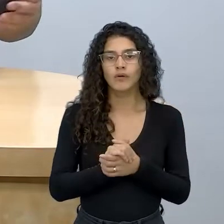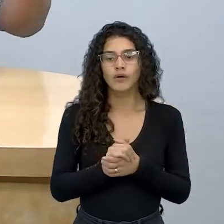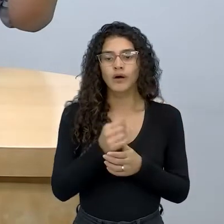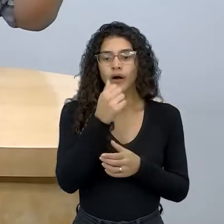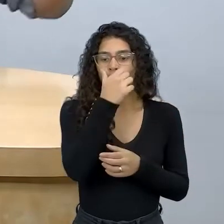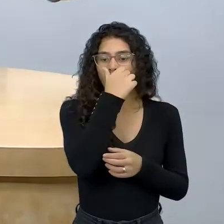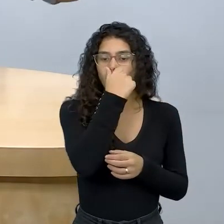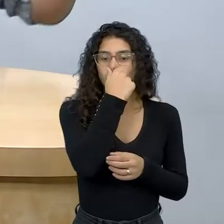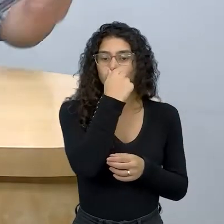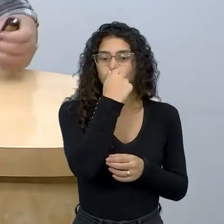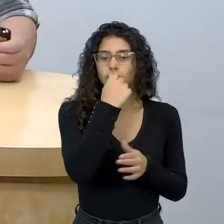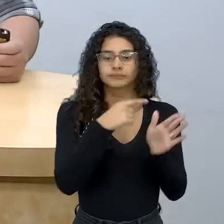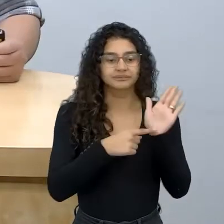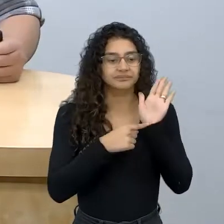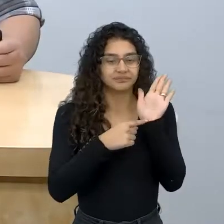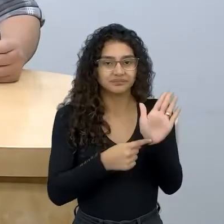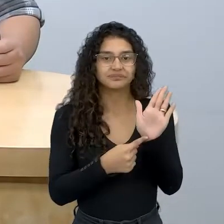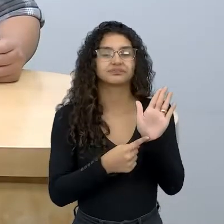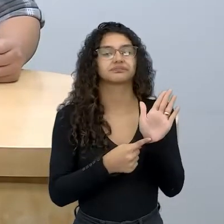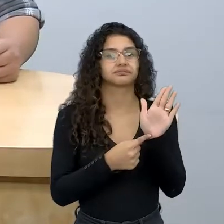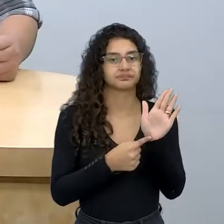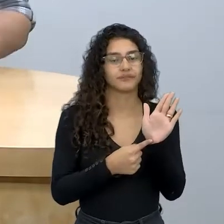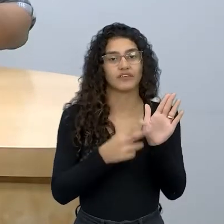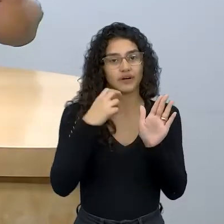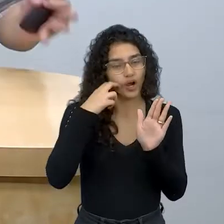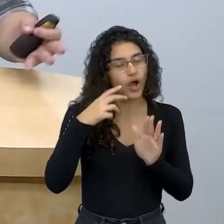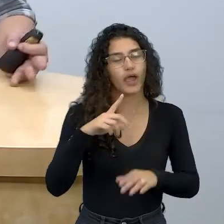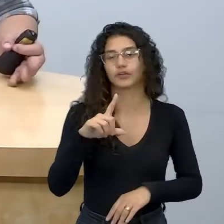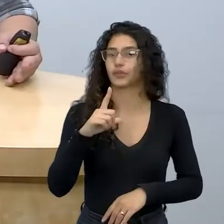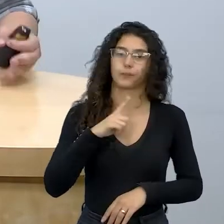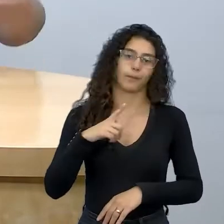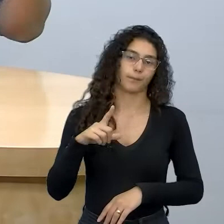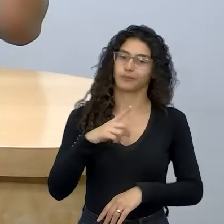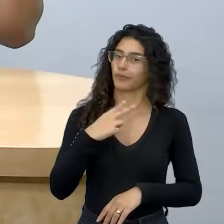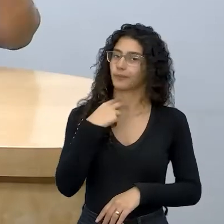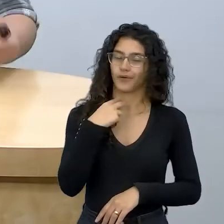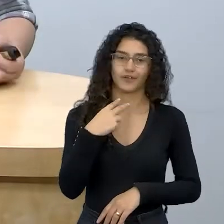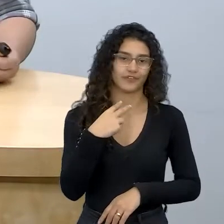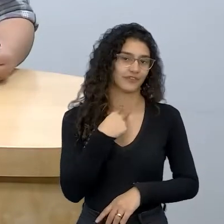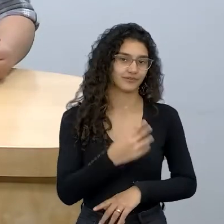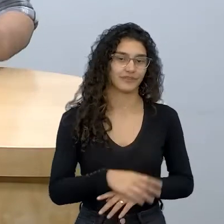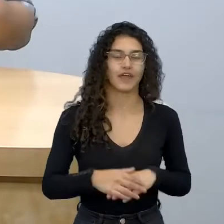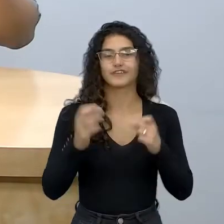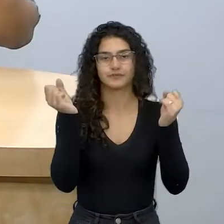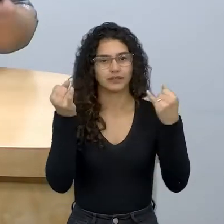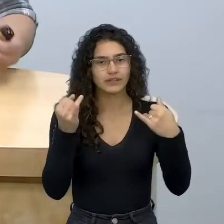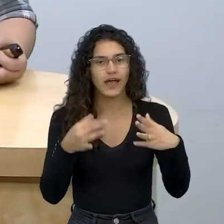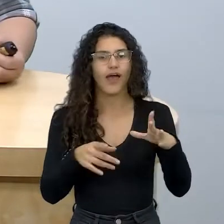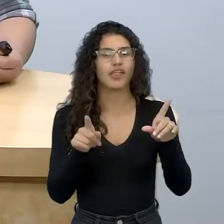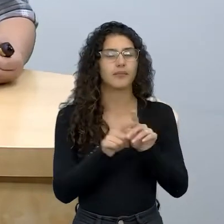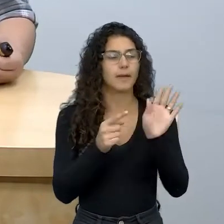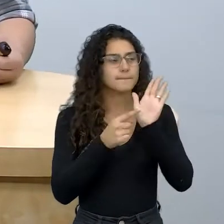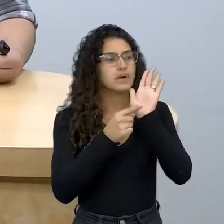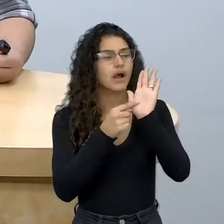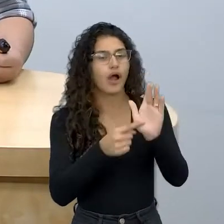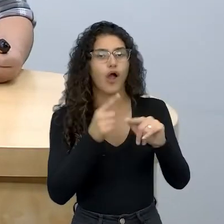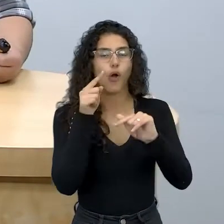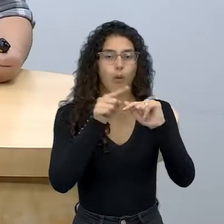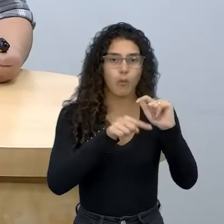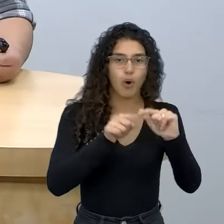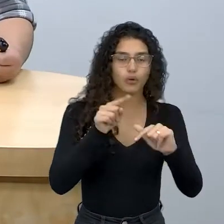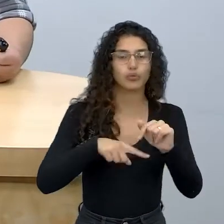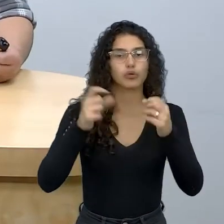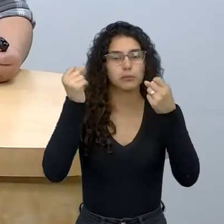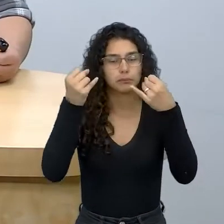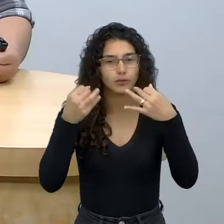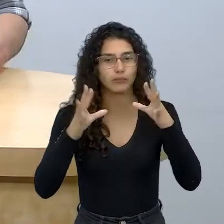a santa cara de pau, digamos assim, né? Não ter vergonha e falar e apresentar o produto e